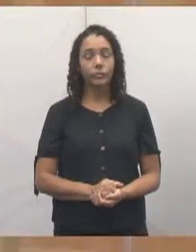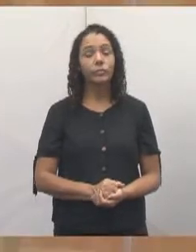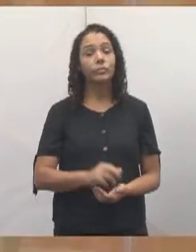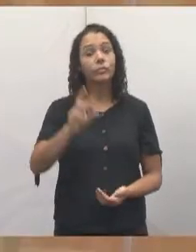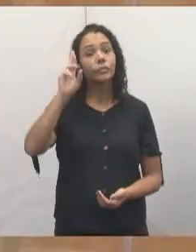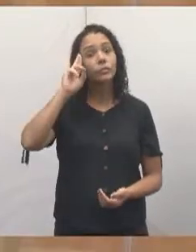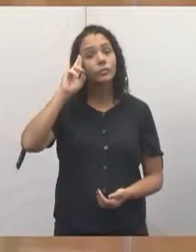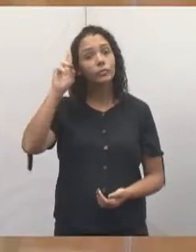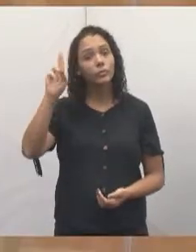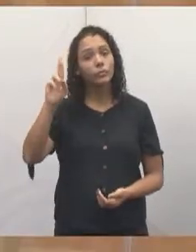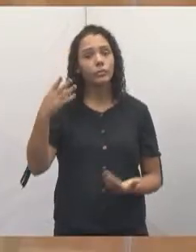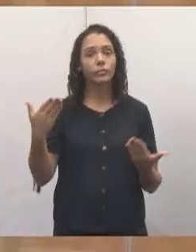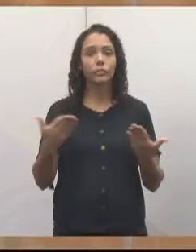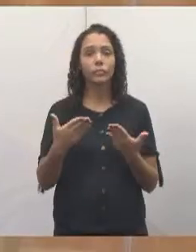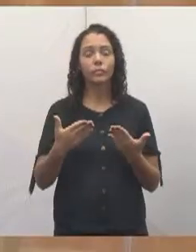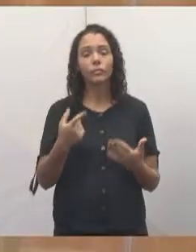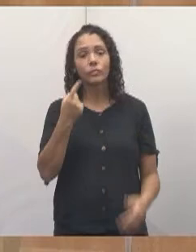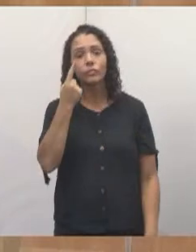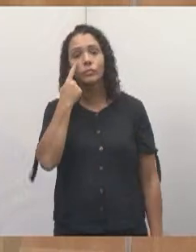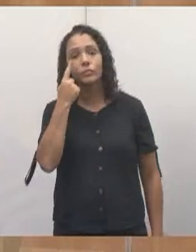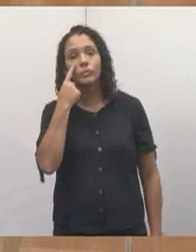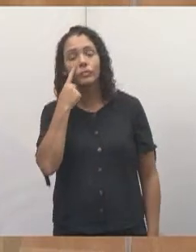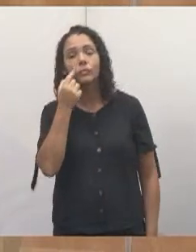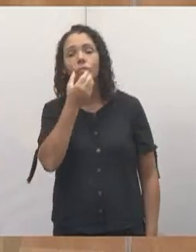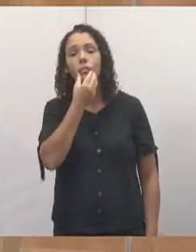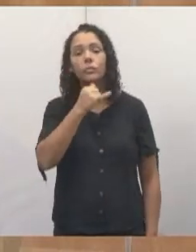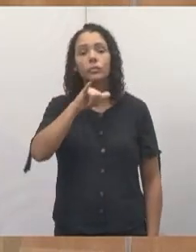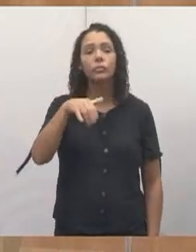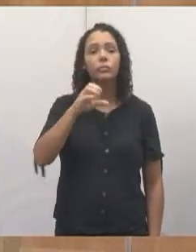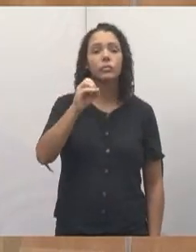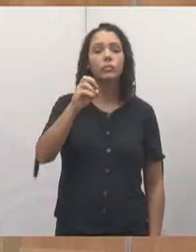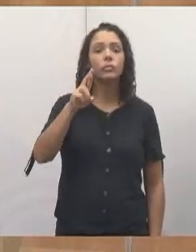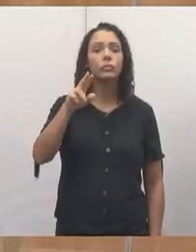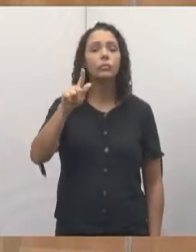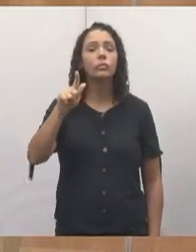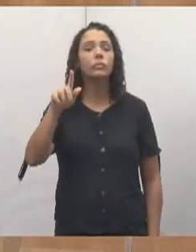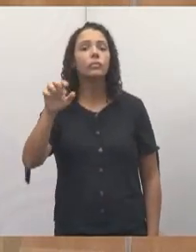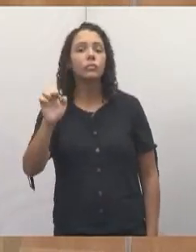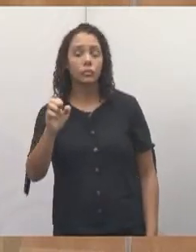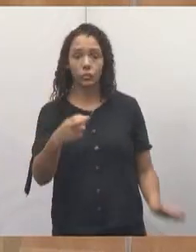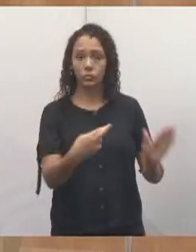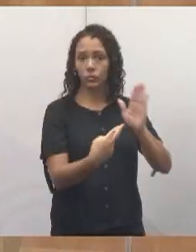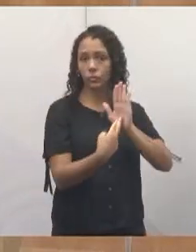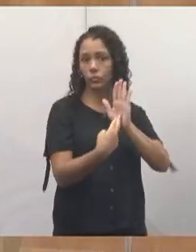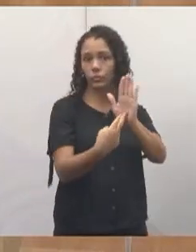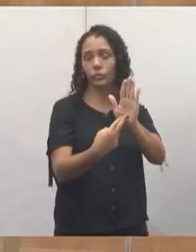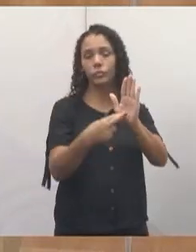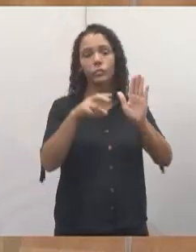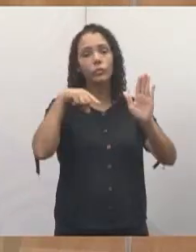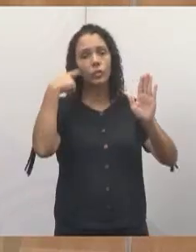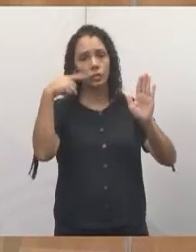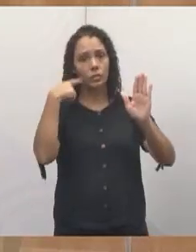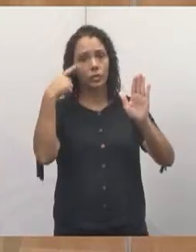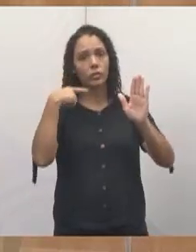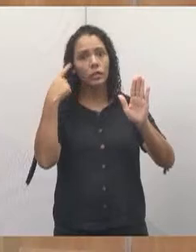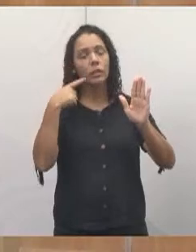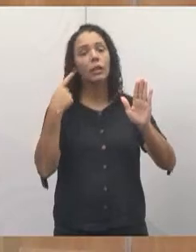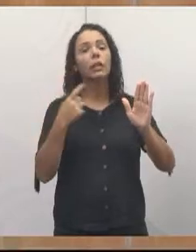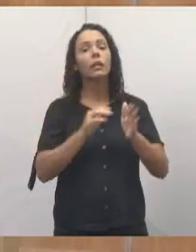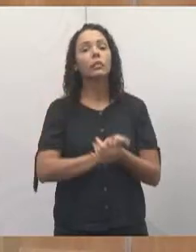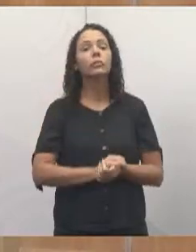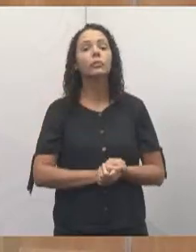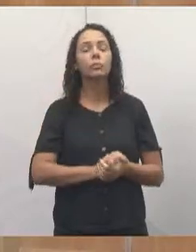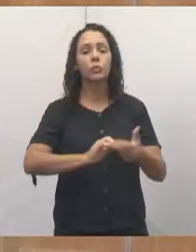Senhoras e senhores, vamos ouvir agora o Dr. Jorge Alfredo Cespedes Campos, representando aqui os advogados indicados pelo Poder